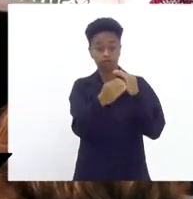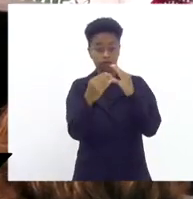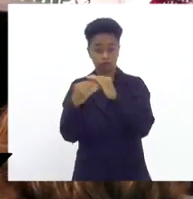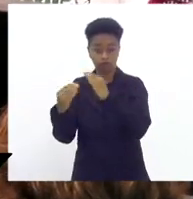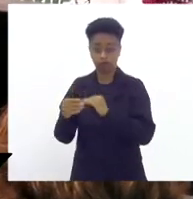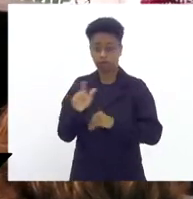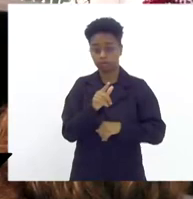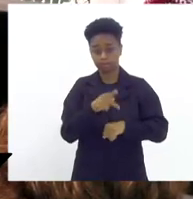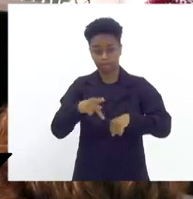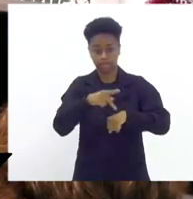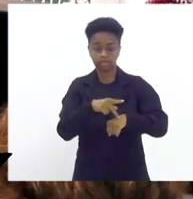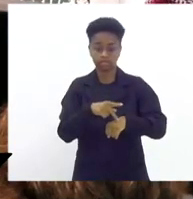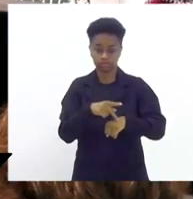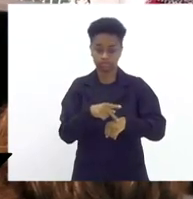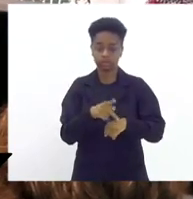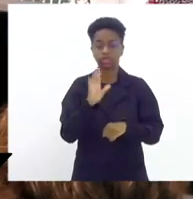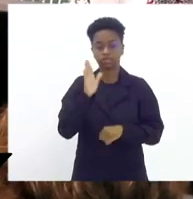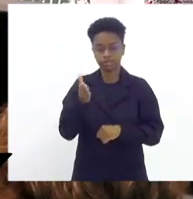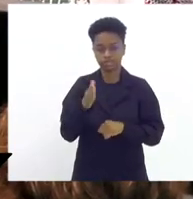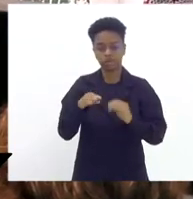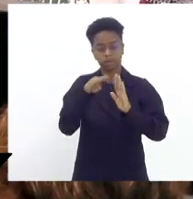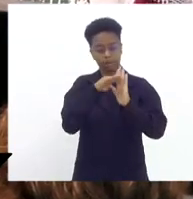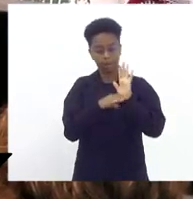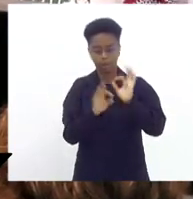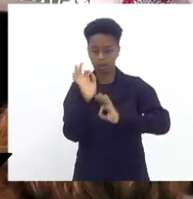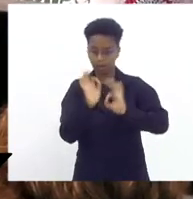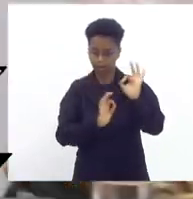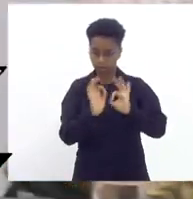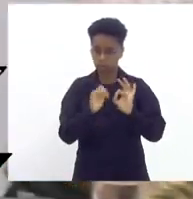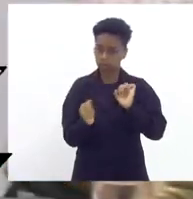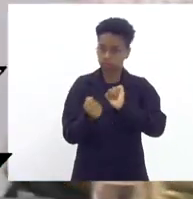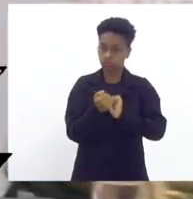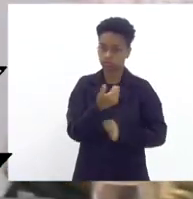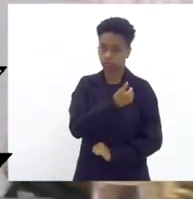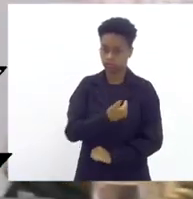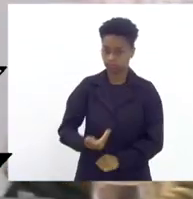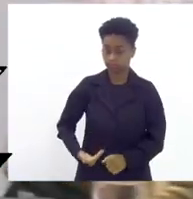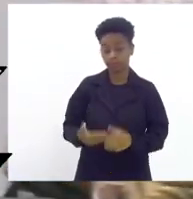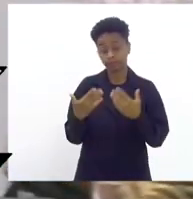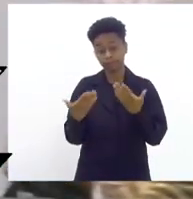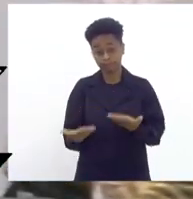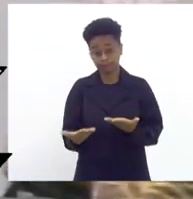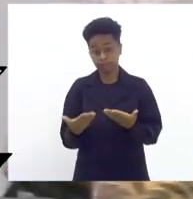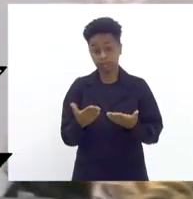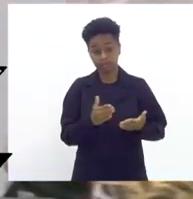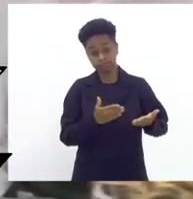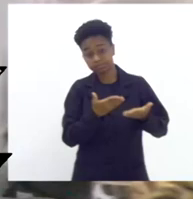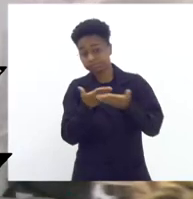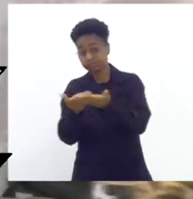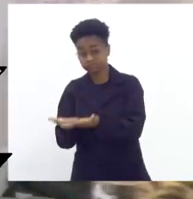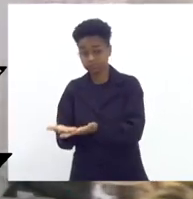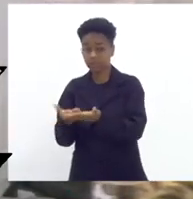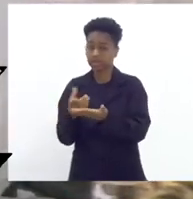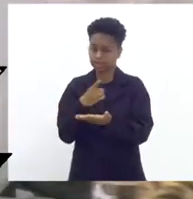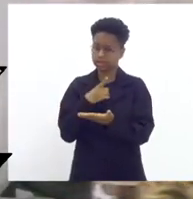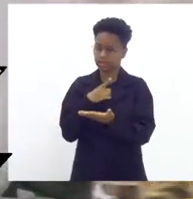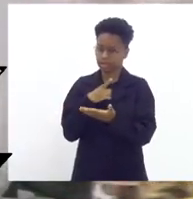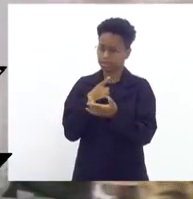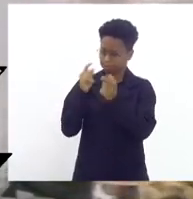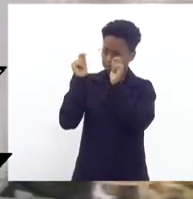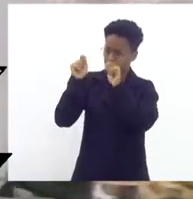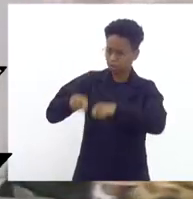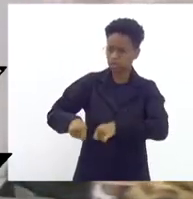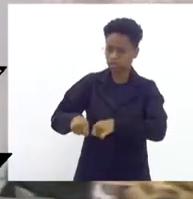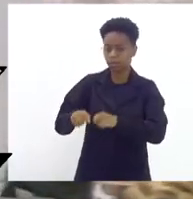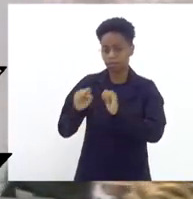refugiados já está protocolado em articulação com o governo portanto chega na casa com um certo peso uma possibilidade